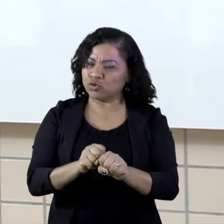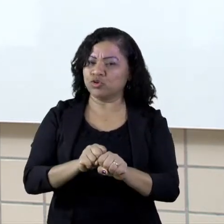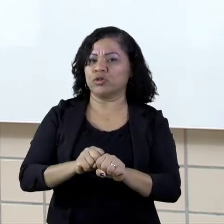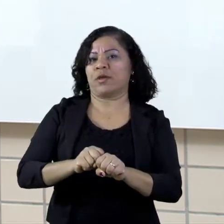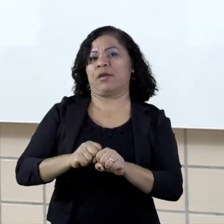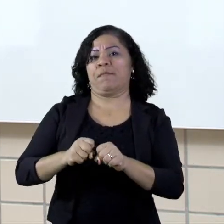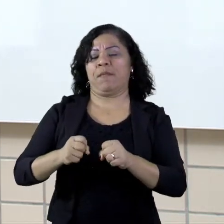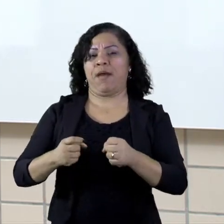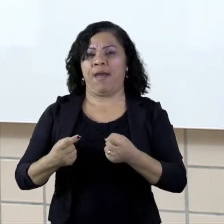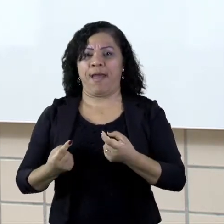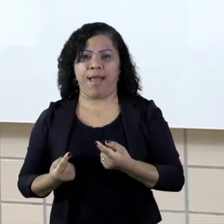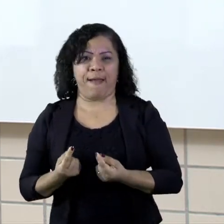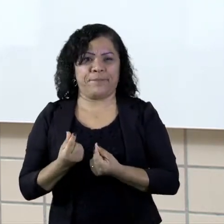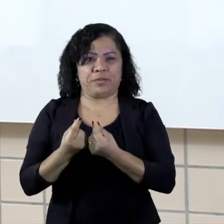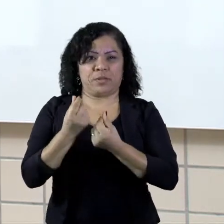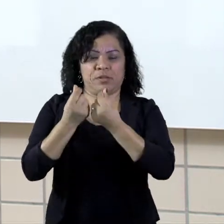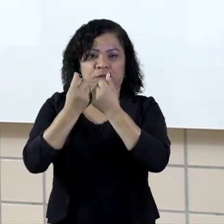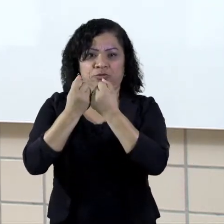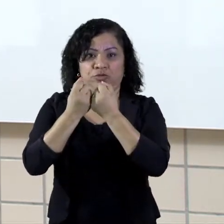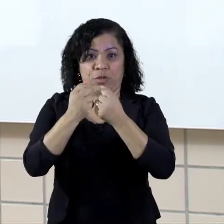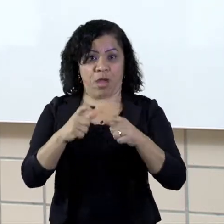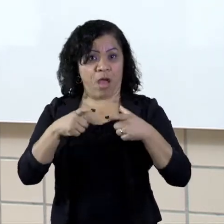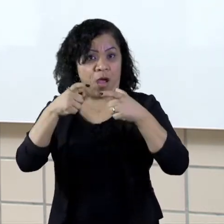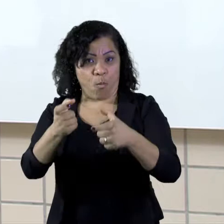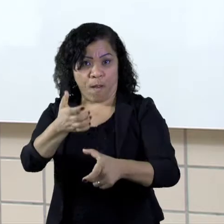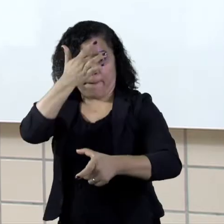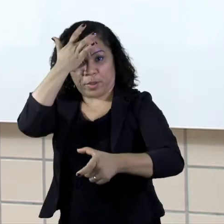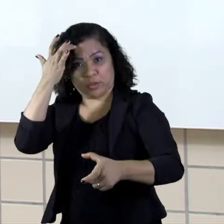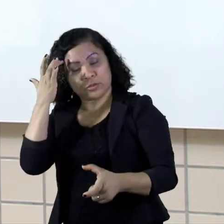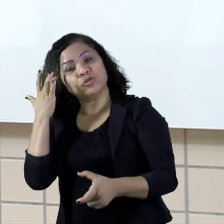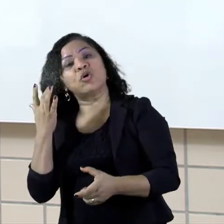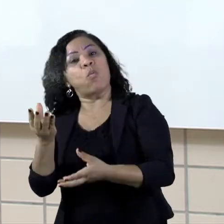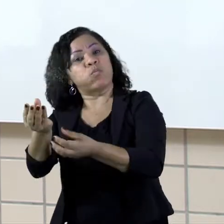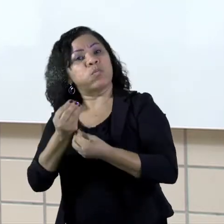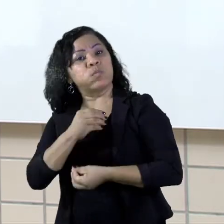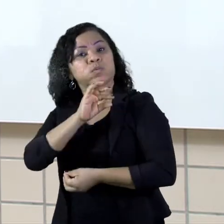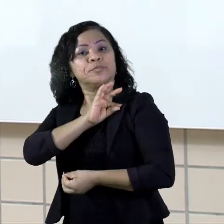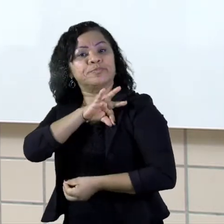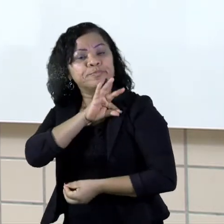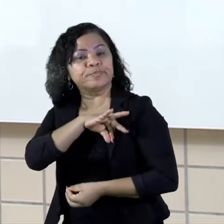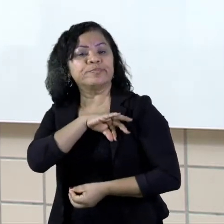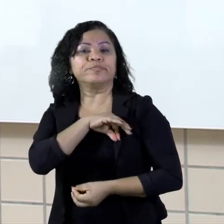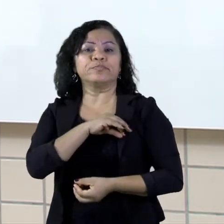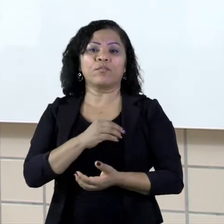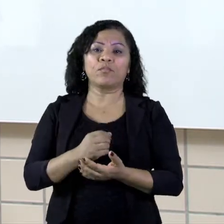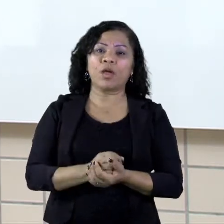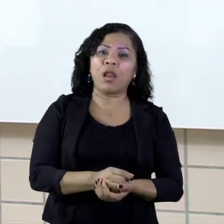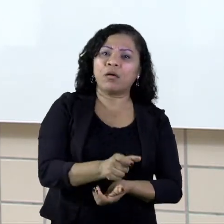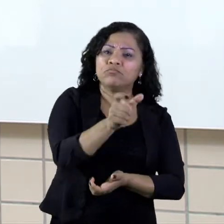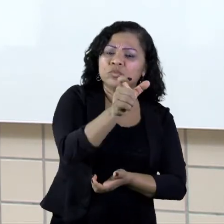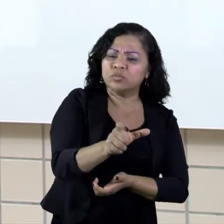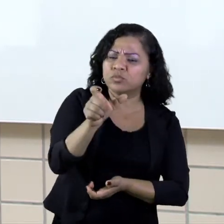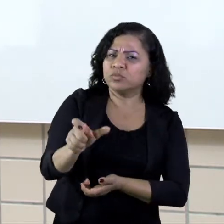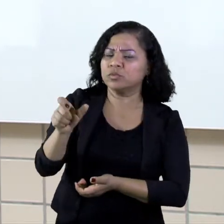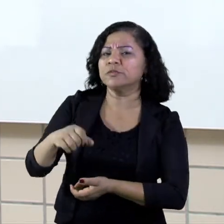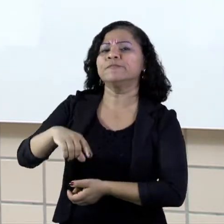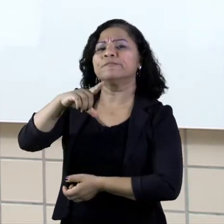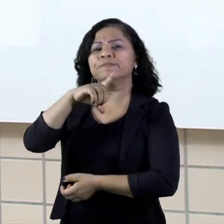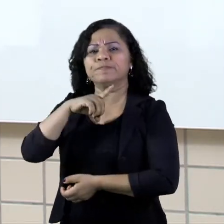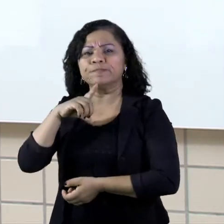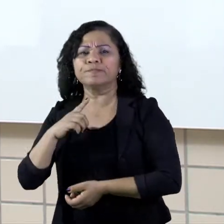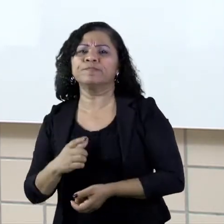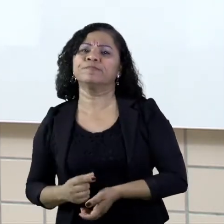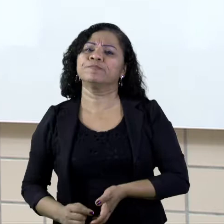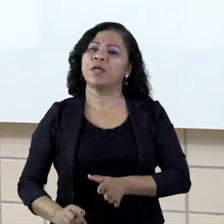das pessoas recebem salários. Muitas dessas pessoas têm vários direitos